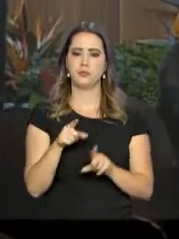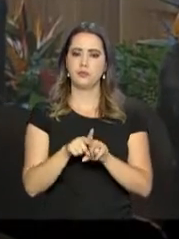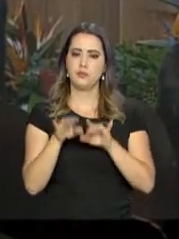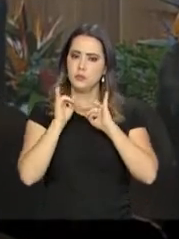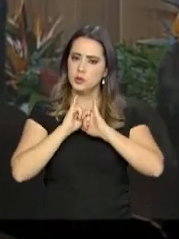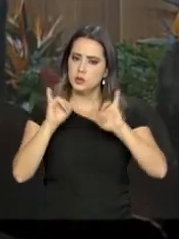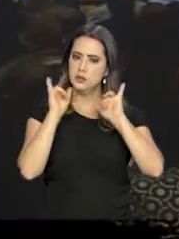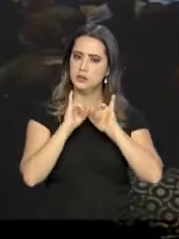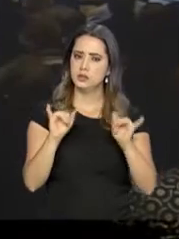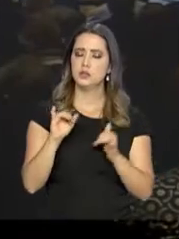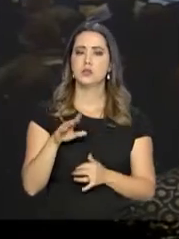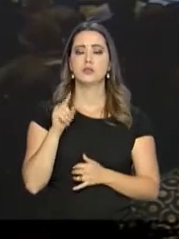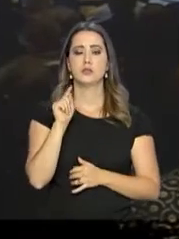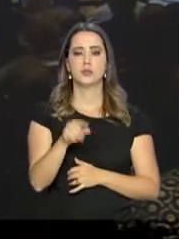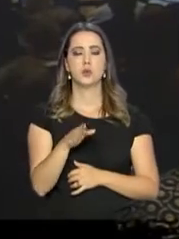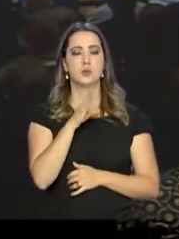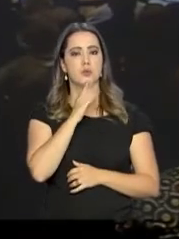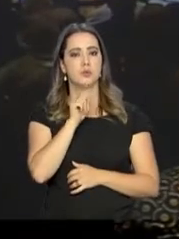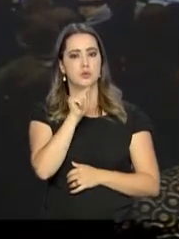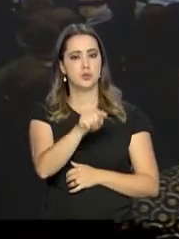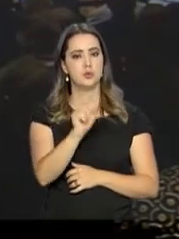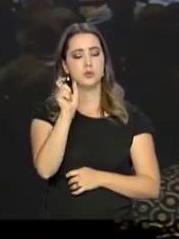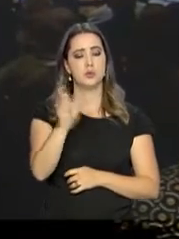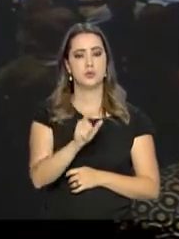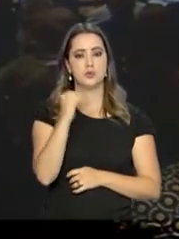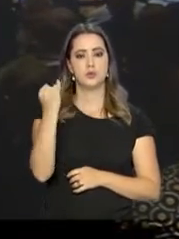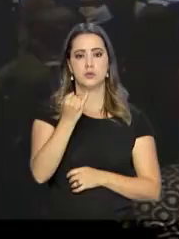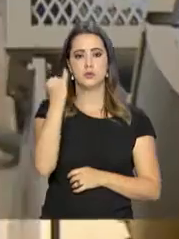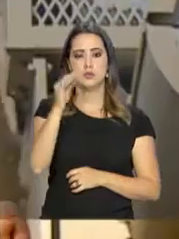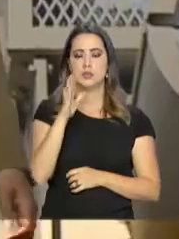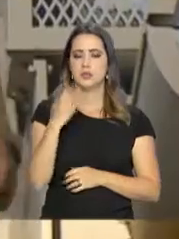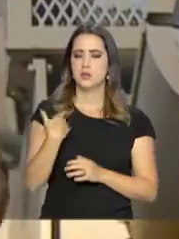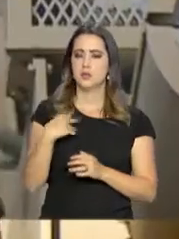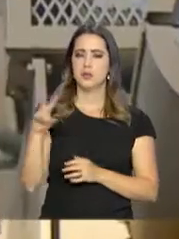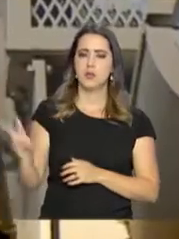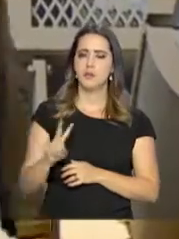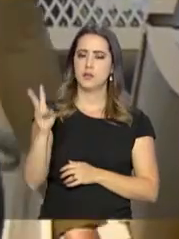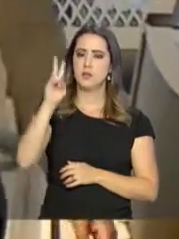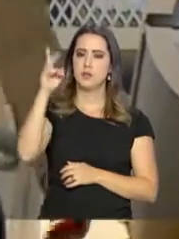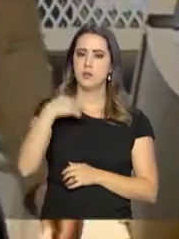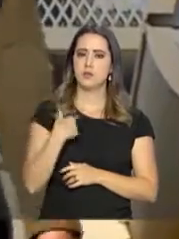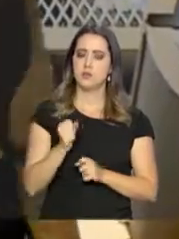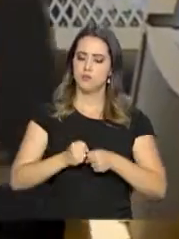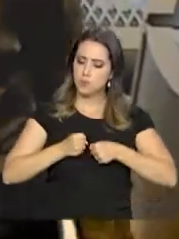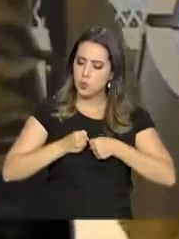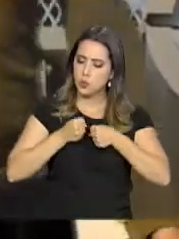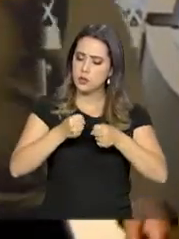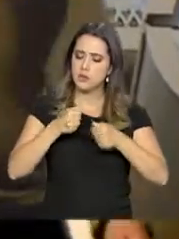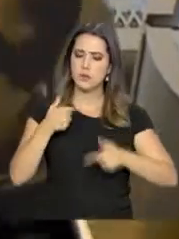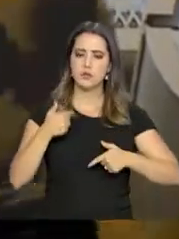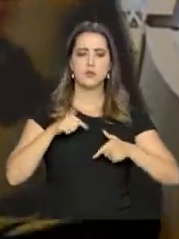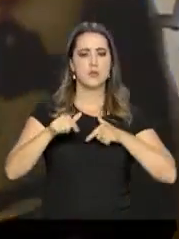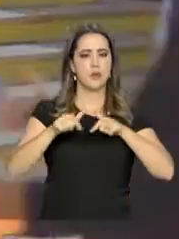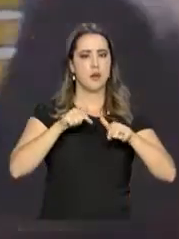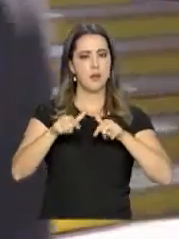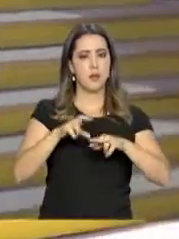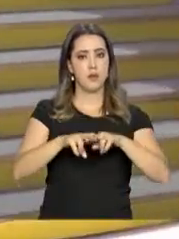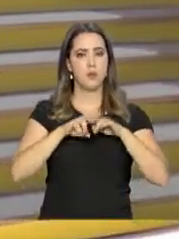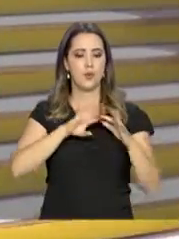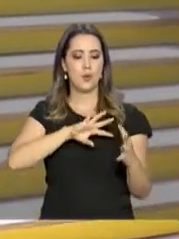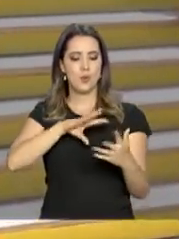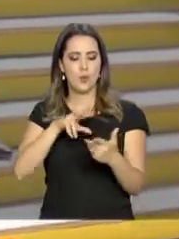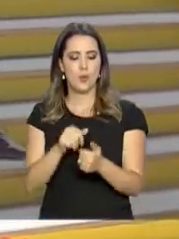de Joanesburgo traz o reconhecimento dos valores, princípios e da dedicação de Mandela a serviço da humanidade e